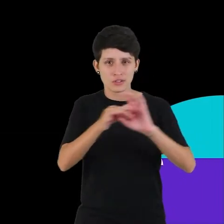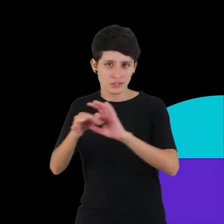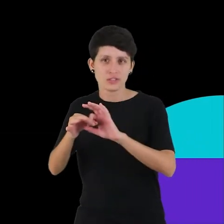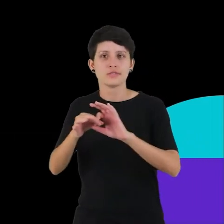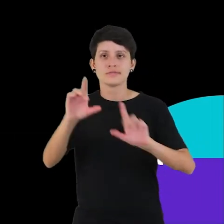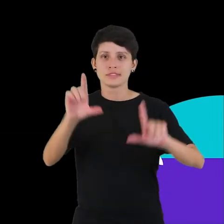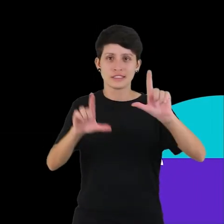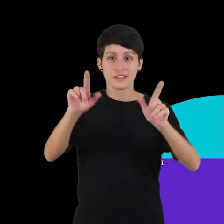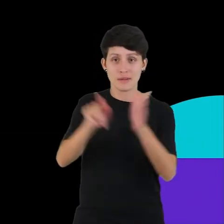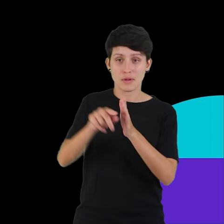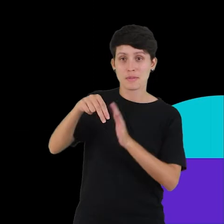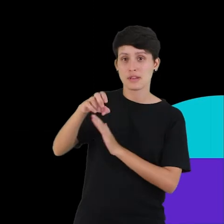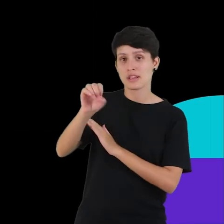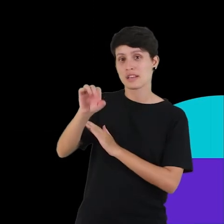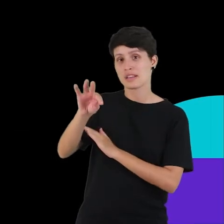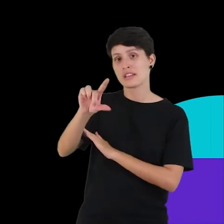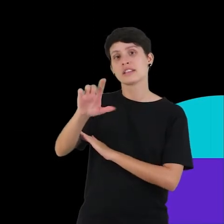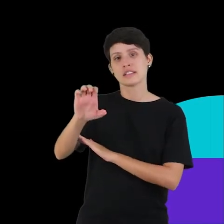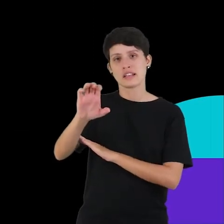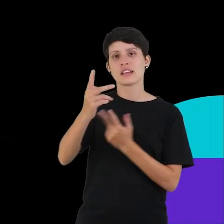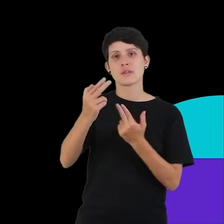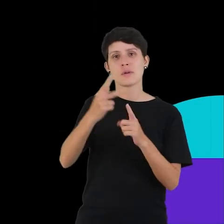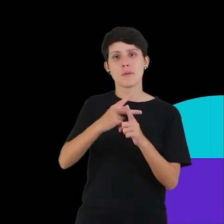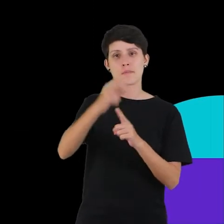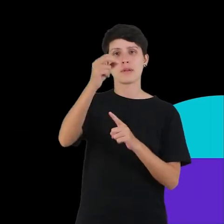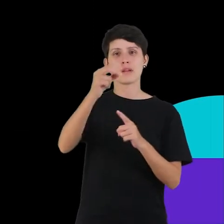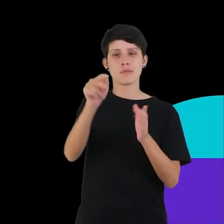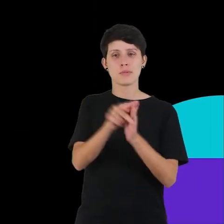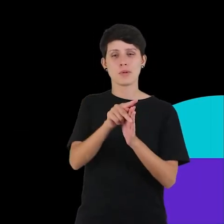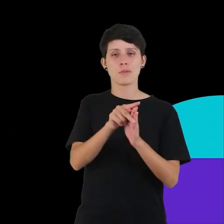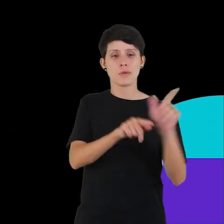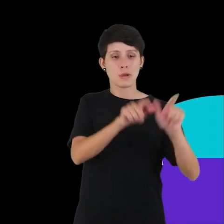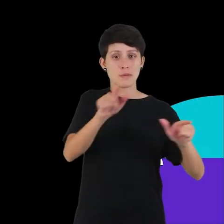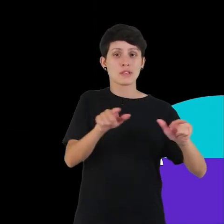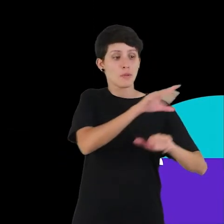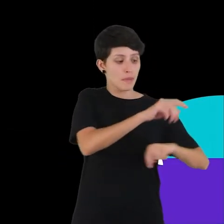Quem já conseguiu? Eu vou já abrir a primeira pergunta.